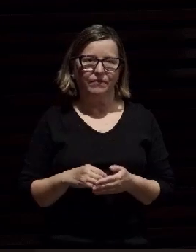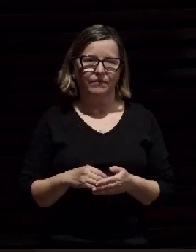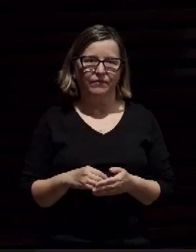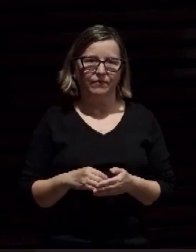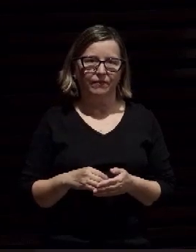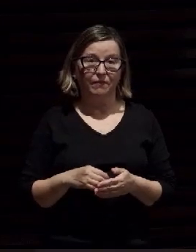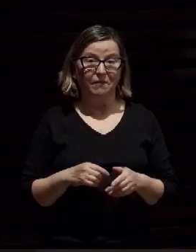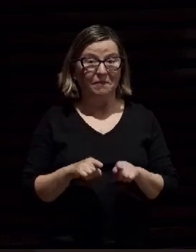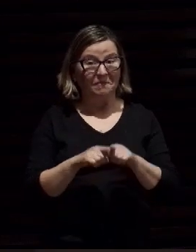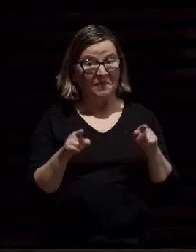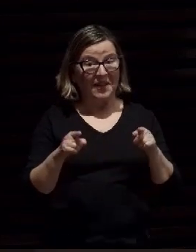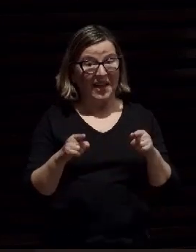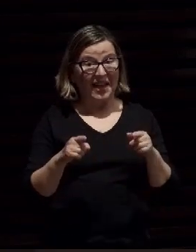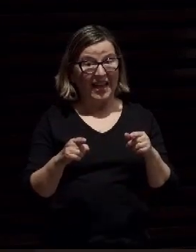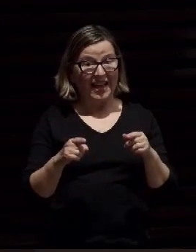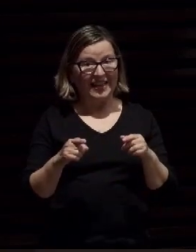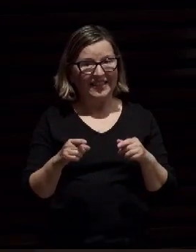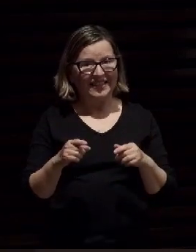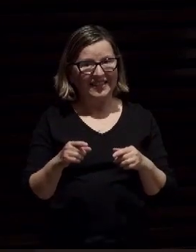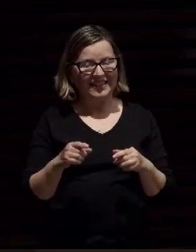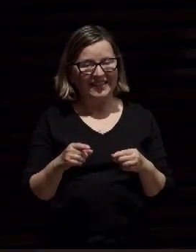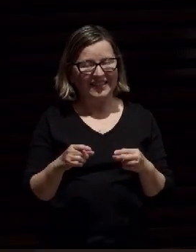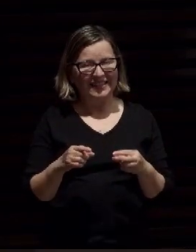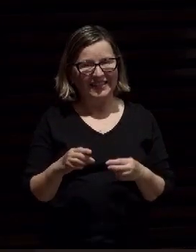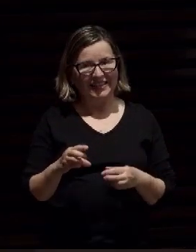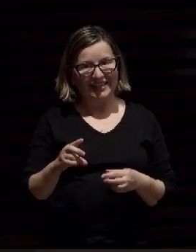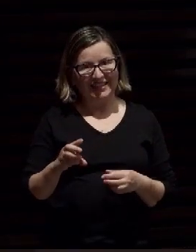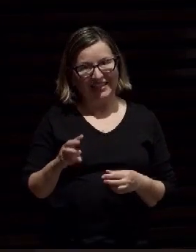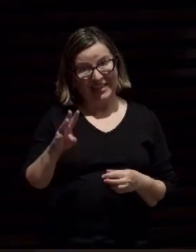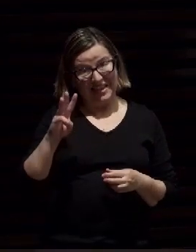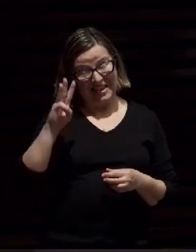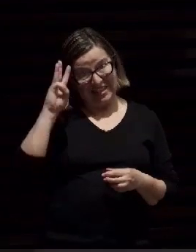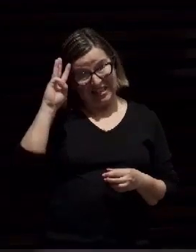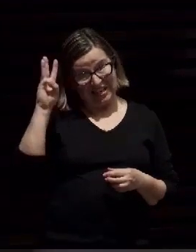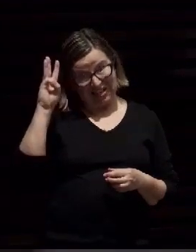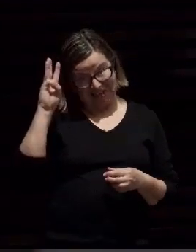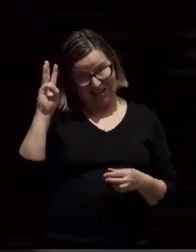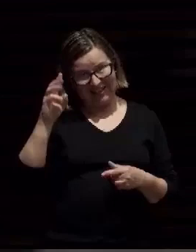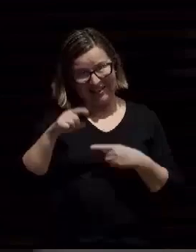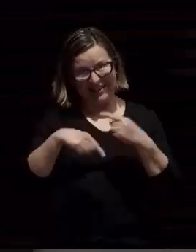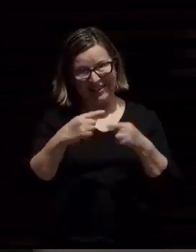dias depois de sua morte ressuscitará."